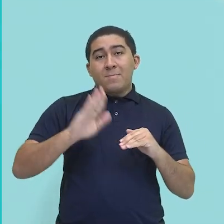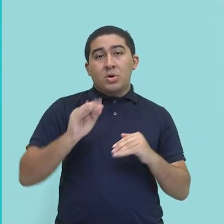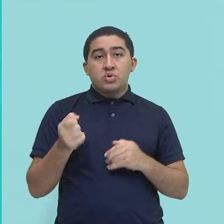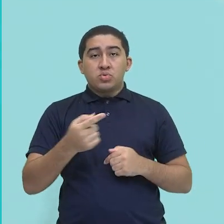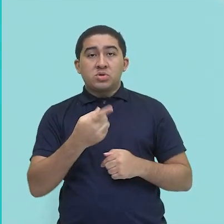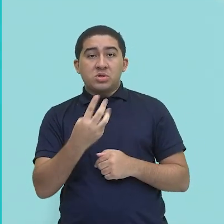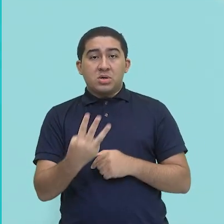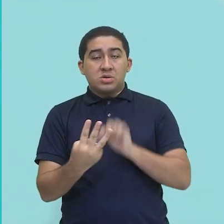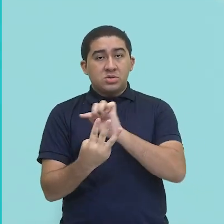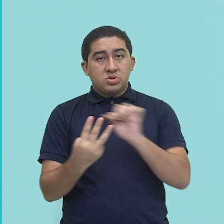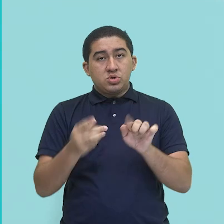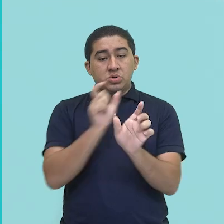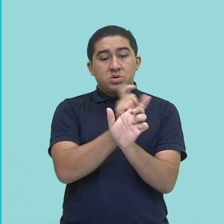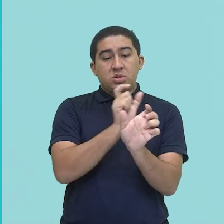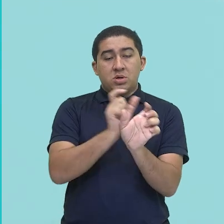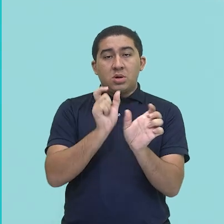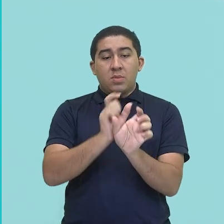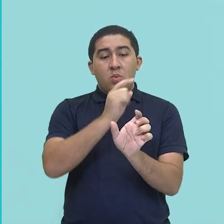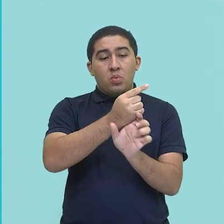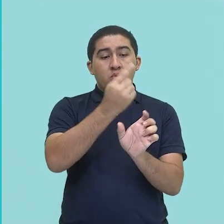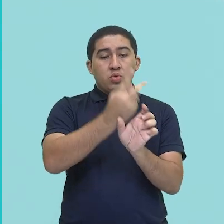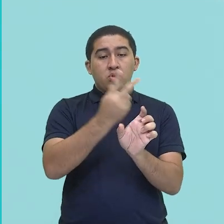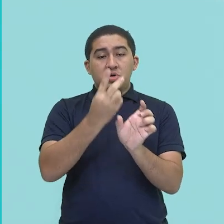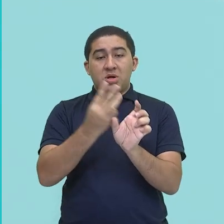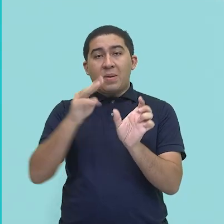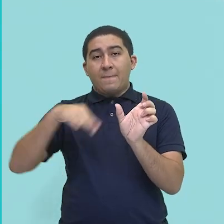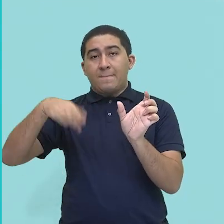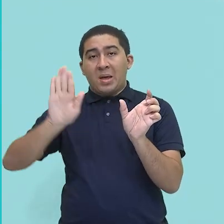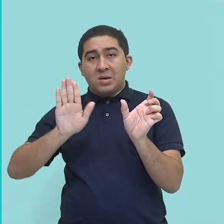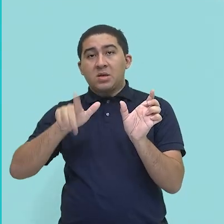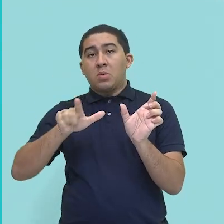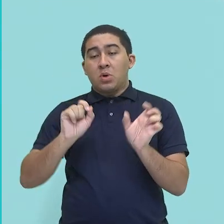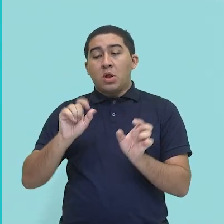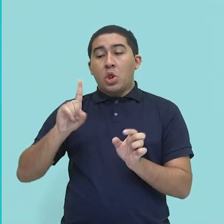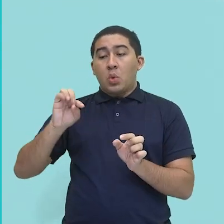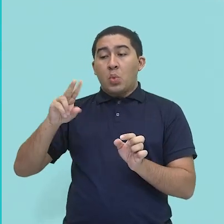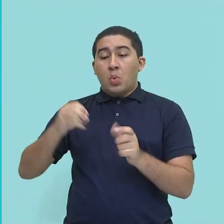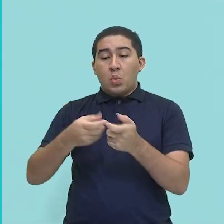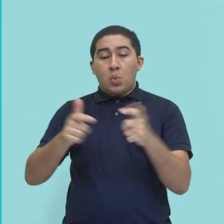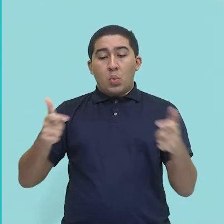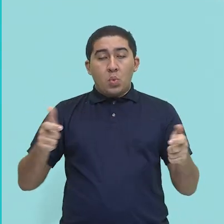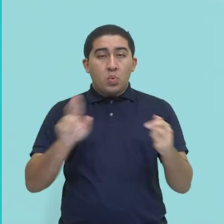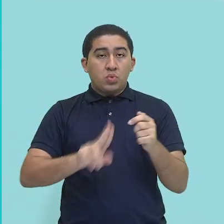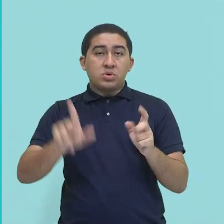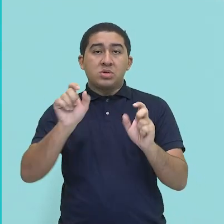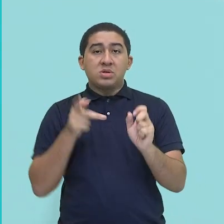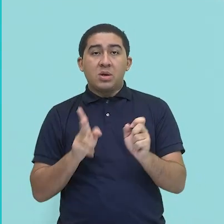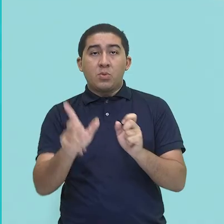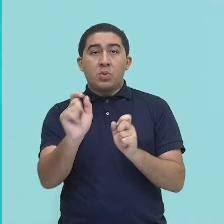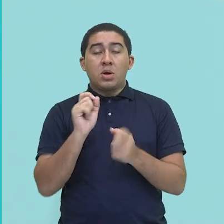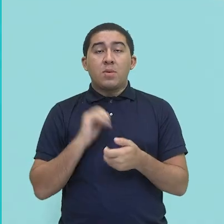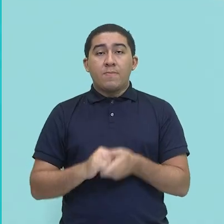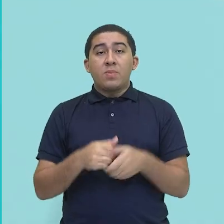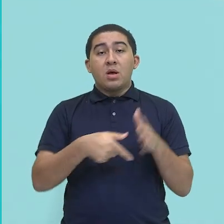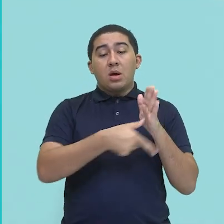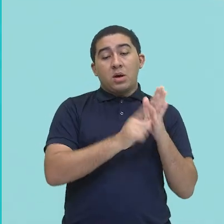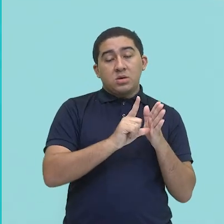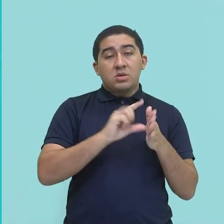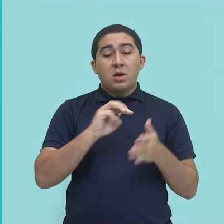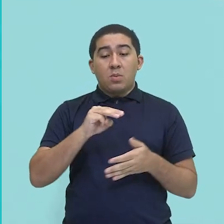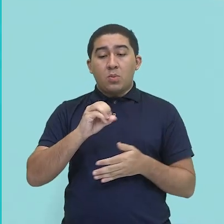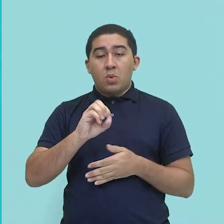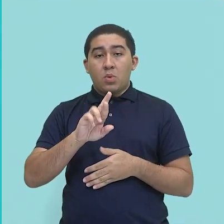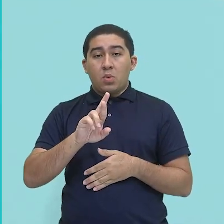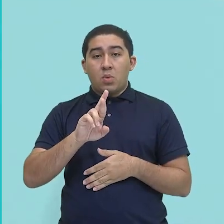3 sílabas, tá? 3 sílabas para mais. Eu vou utilizar sempre uma expressão antes dele, que é o